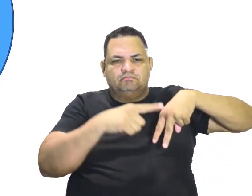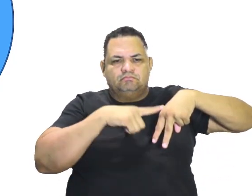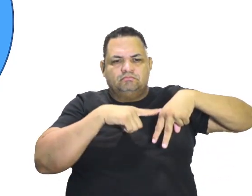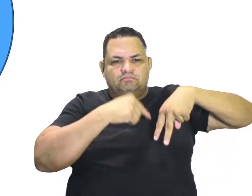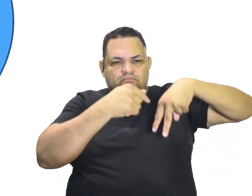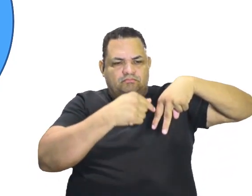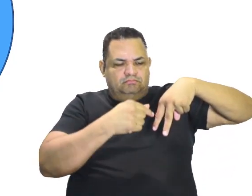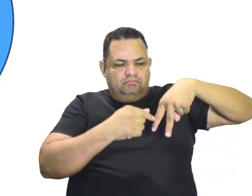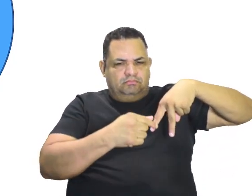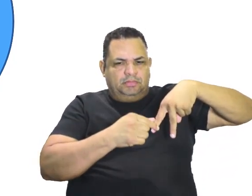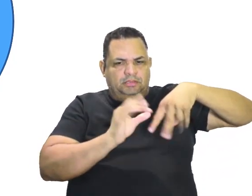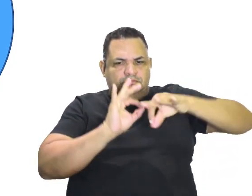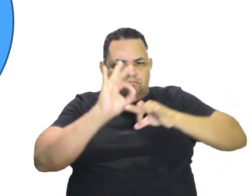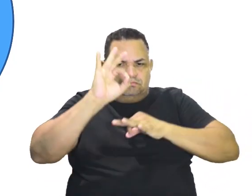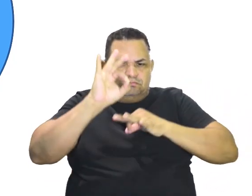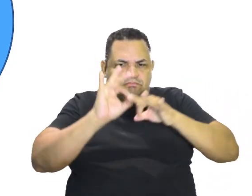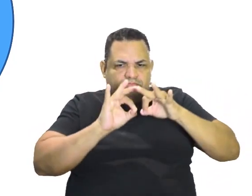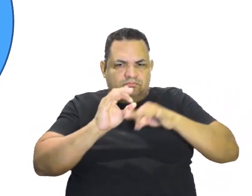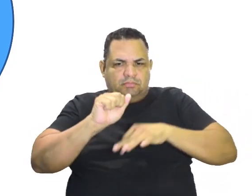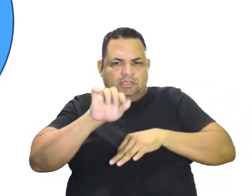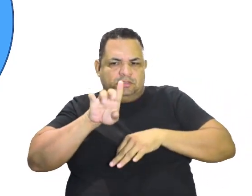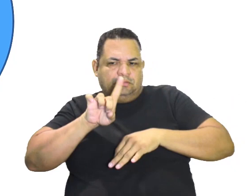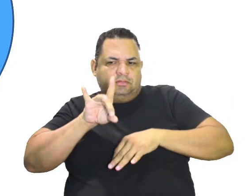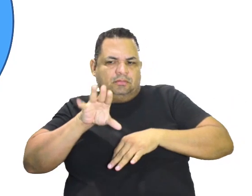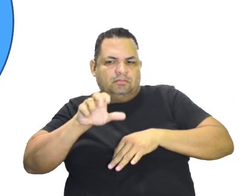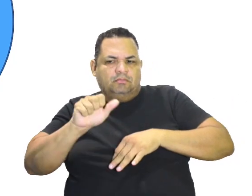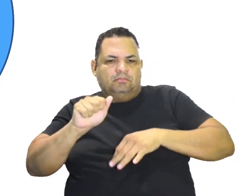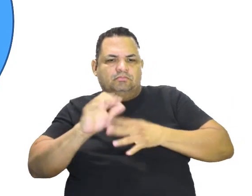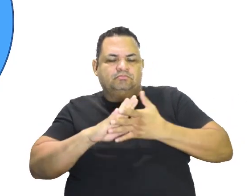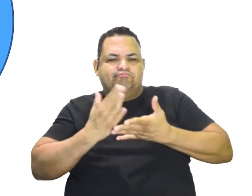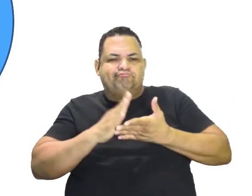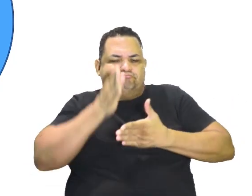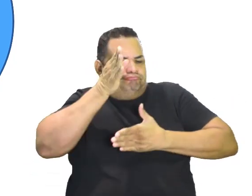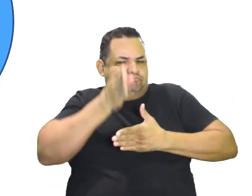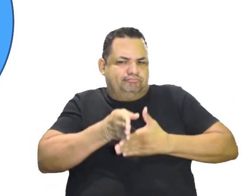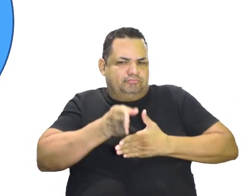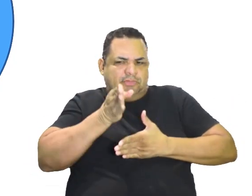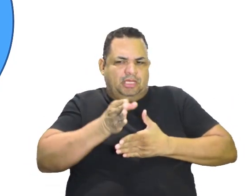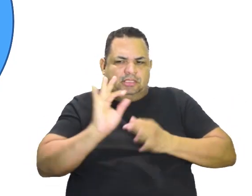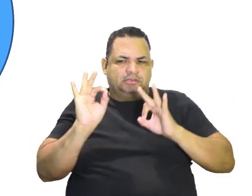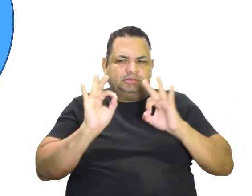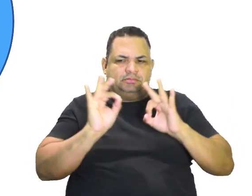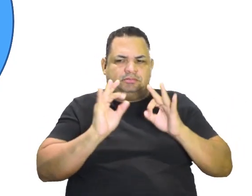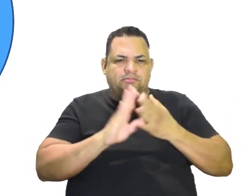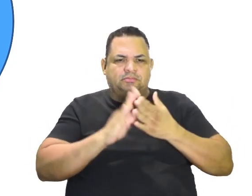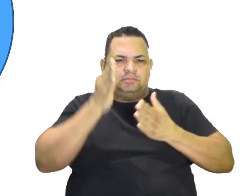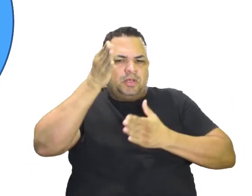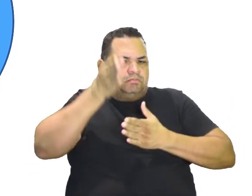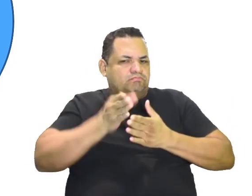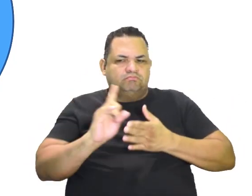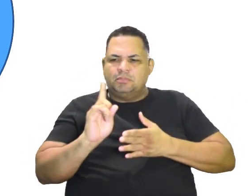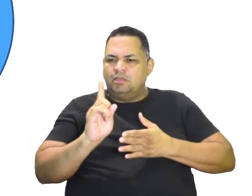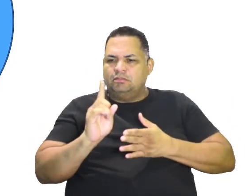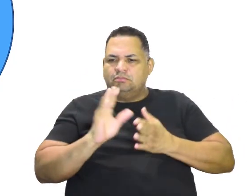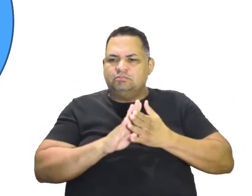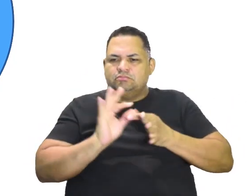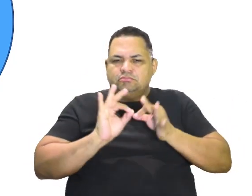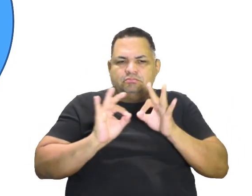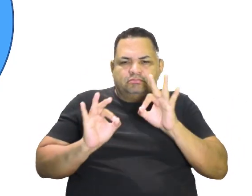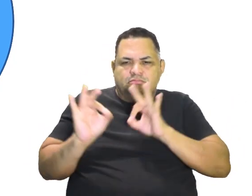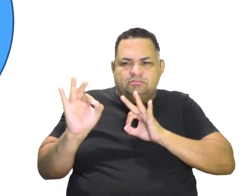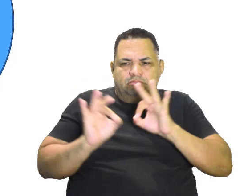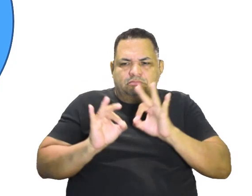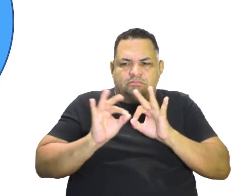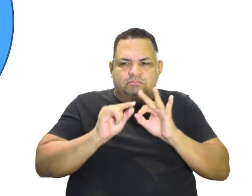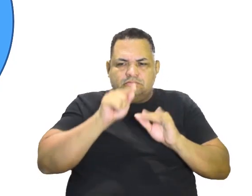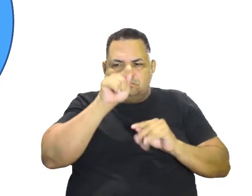uma posição assimétrica. O que quer dizer isso? Quer dizer que ela não está ali totalmente reta. Quer dizer que ela